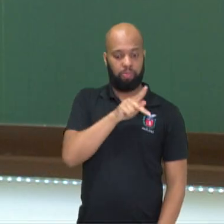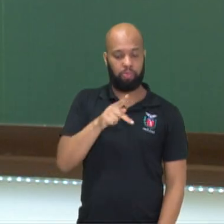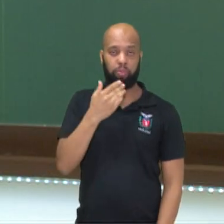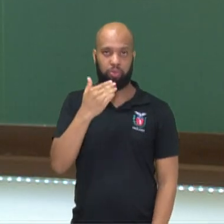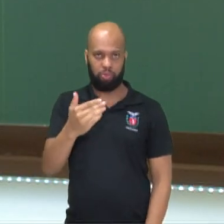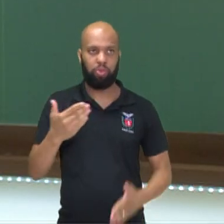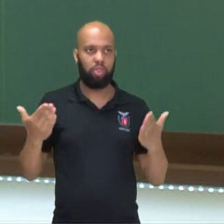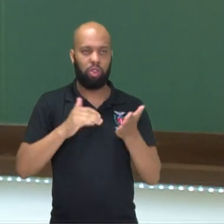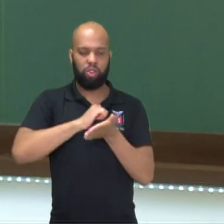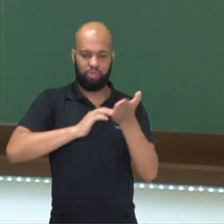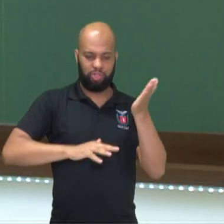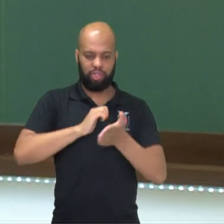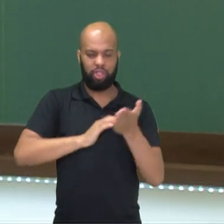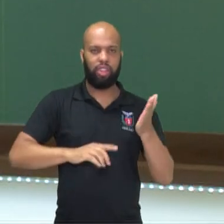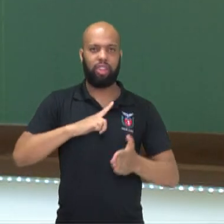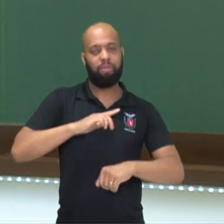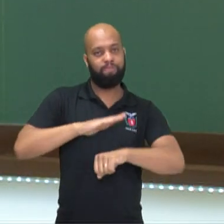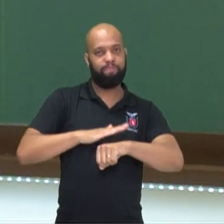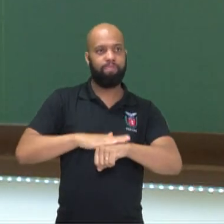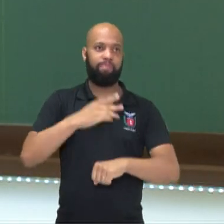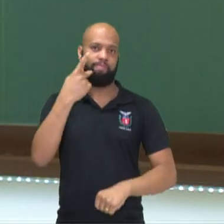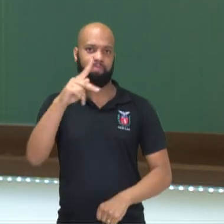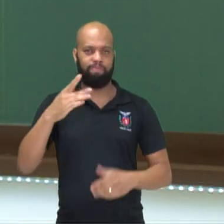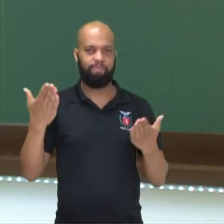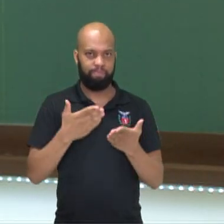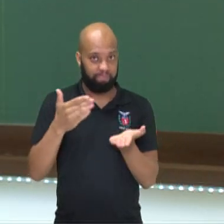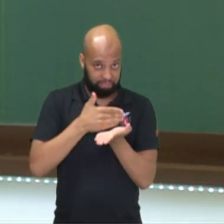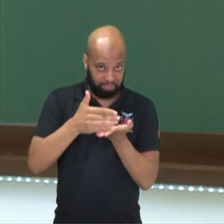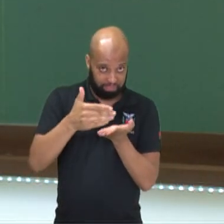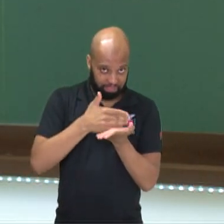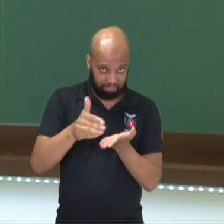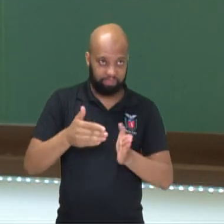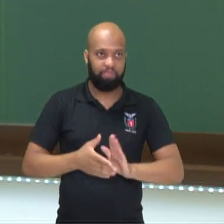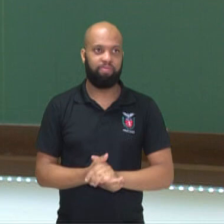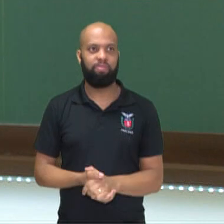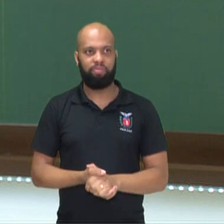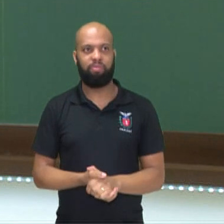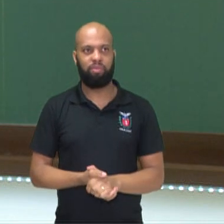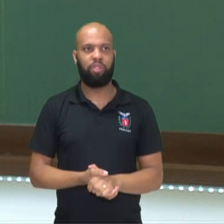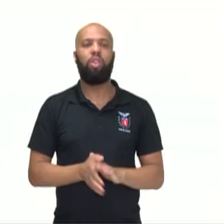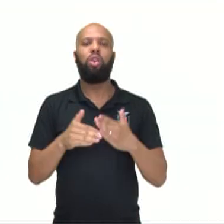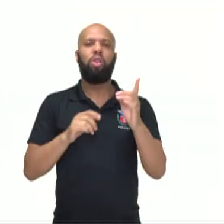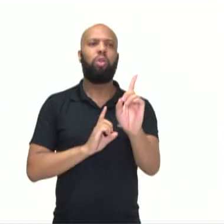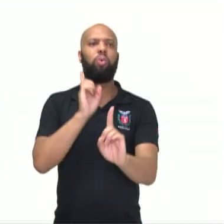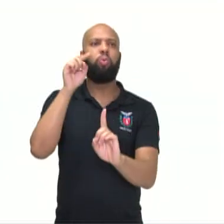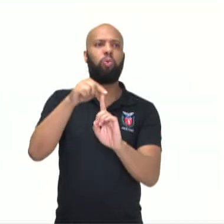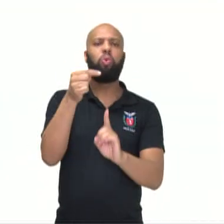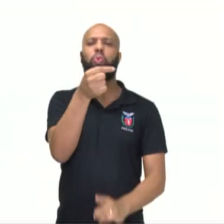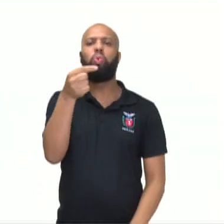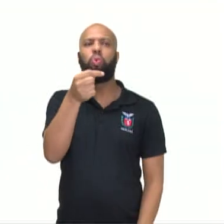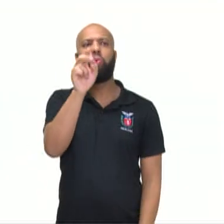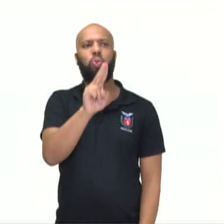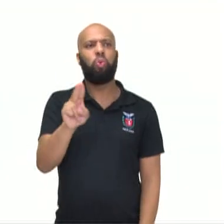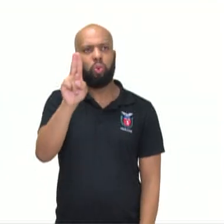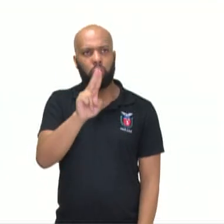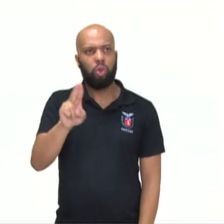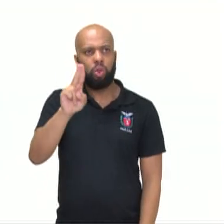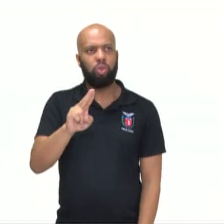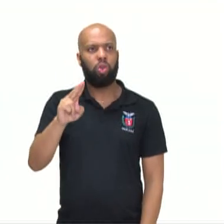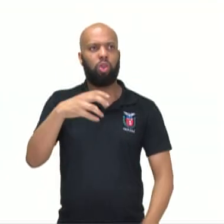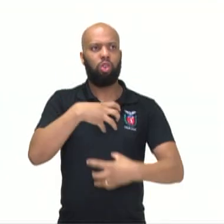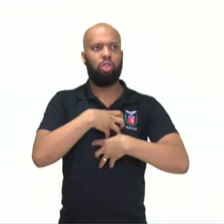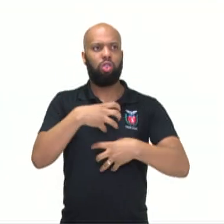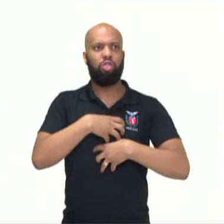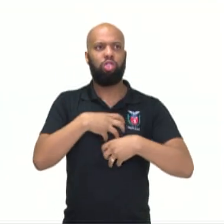Agora vamos à atividade, é contigo aí, vamos dar aquela aquecida. Com que objetivo o hífen foi empregado na